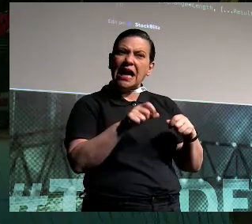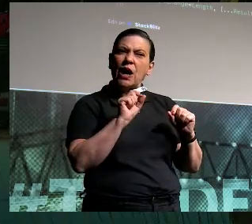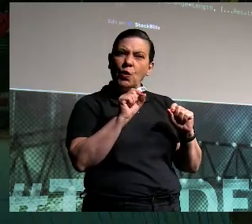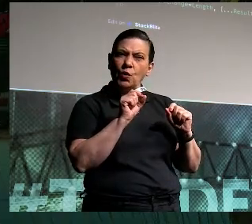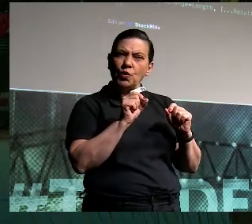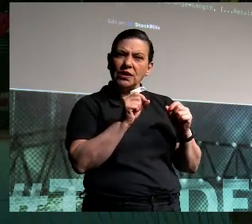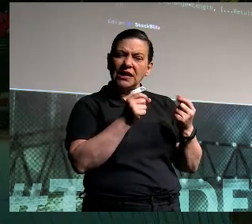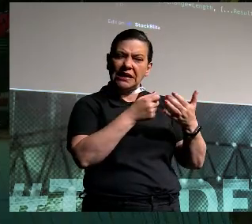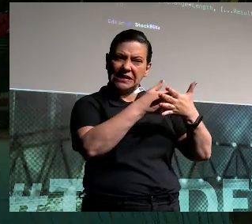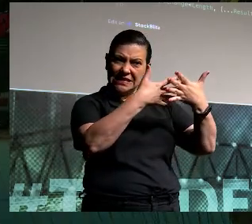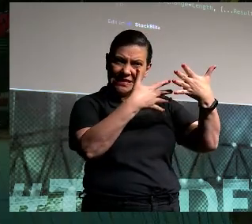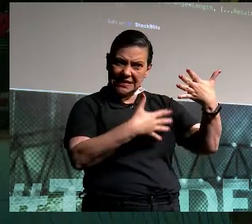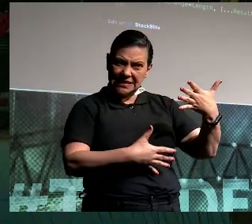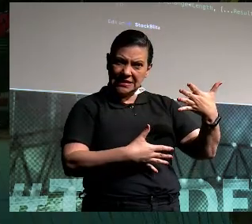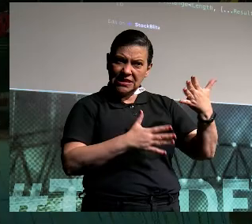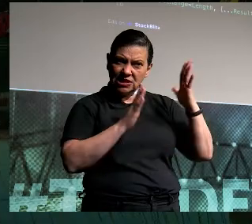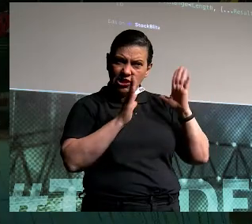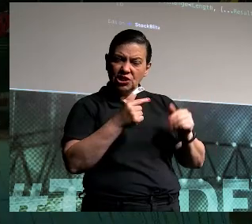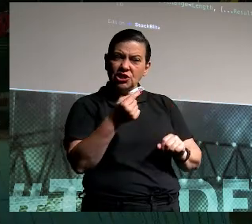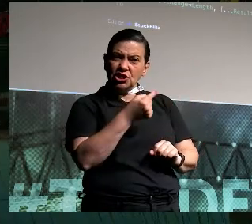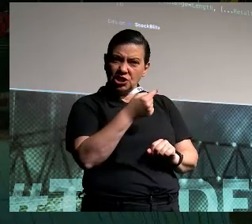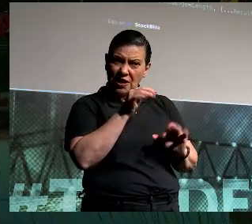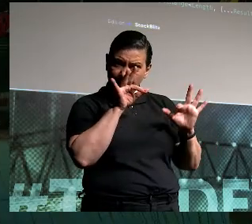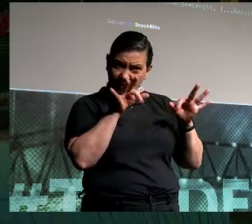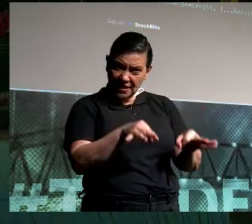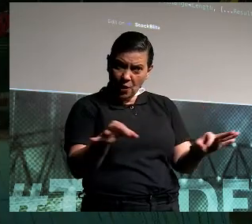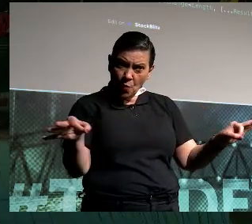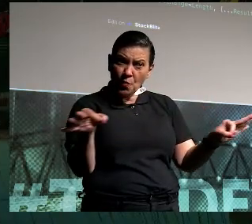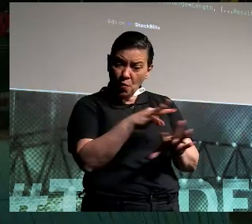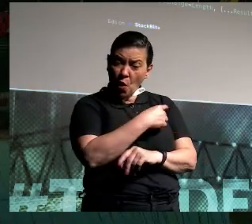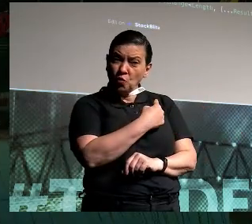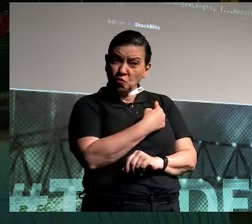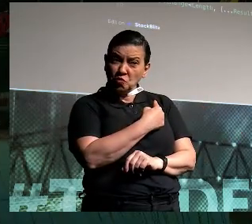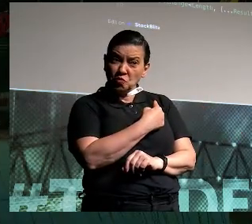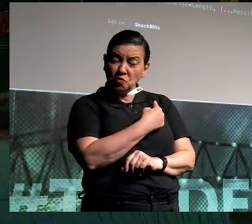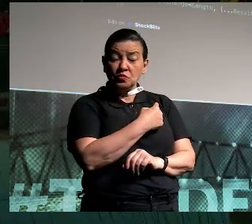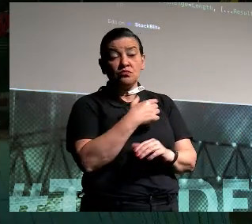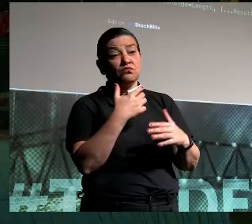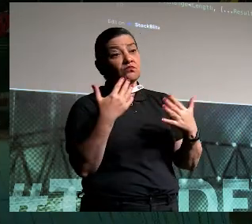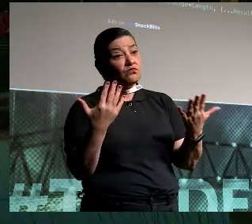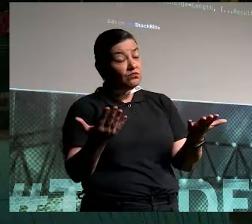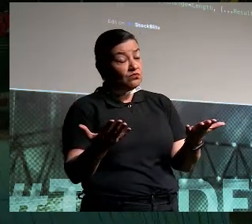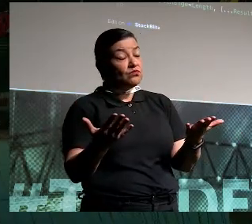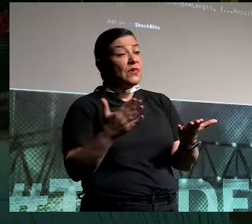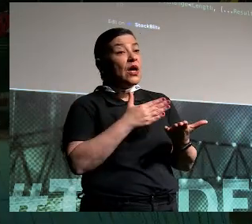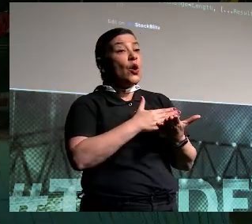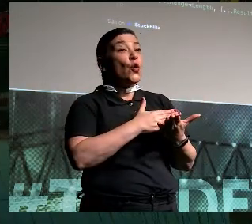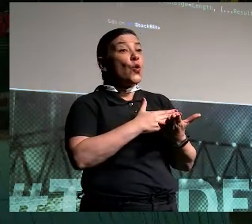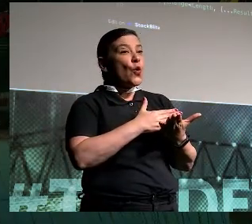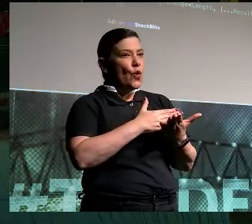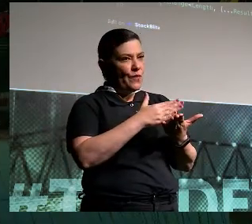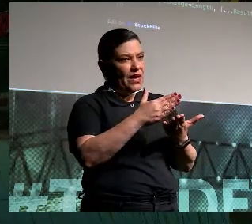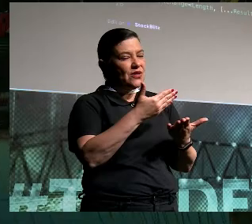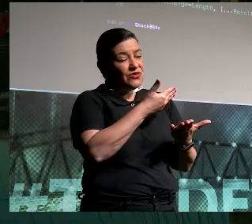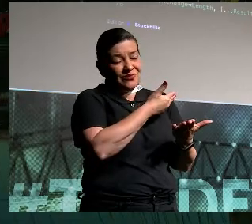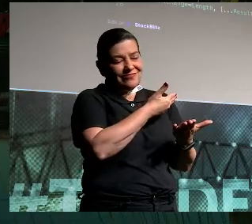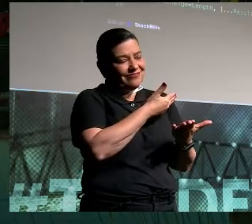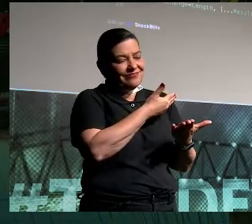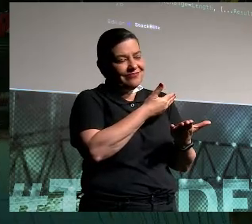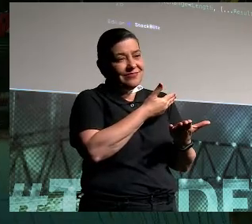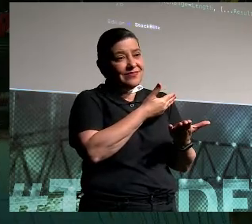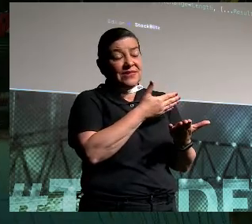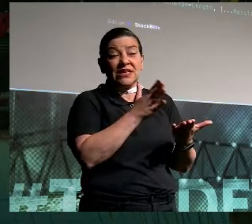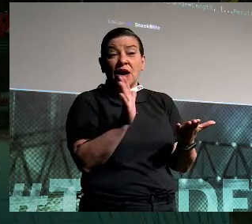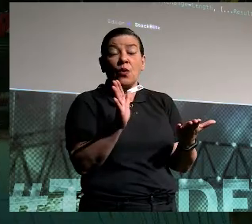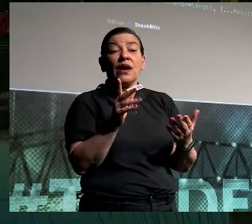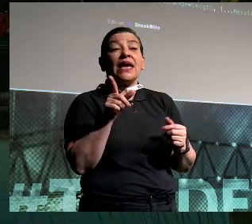o length total, ou seja, esse já é o length final que você está pedindo? Obviamente que inicialmente não é, né? Então, se não